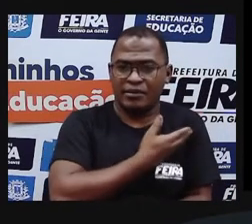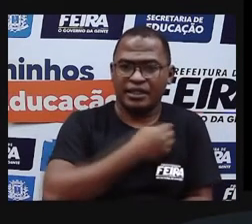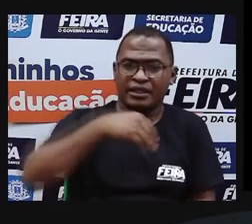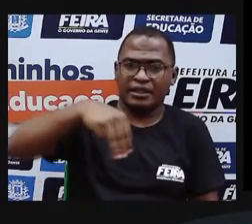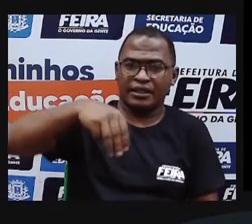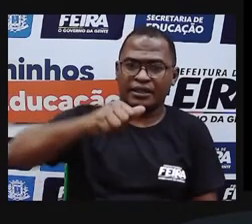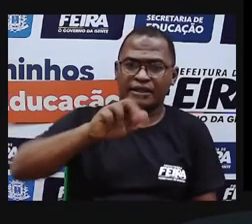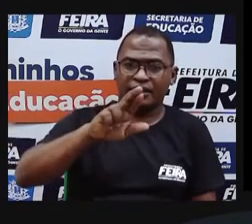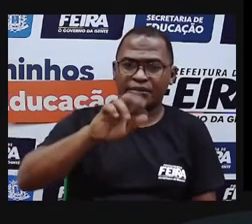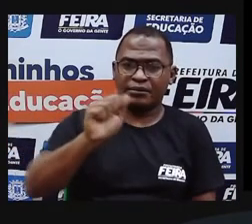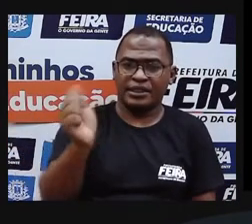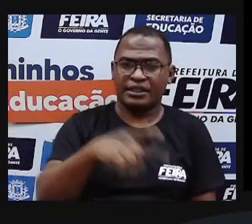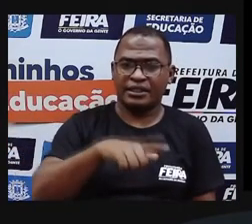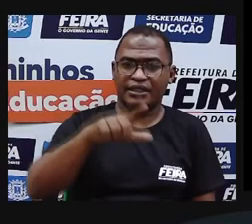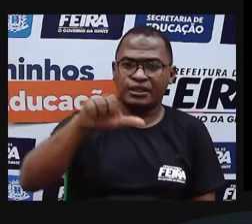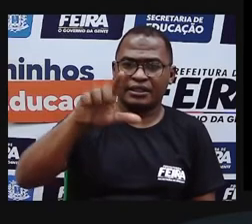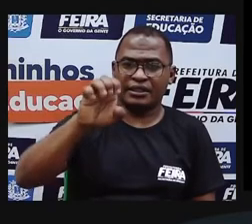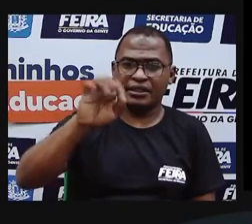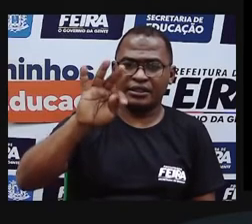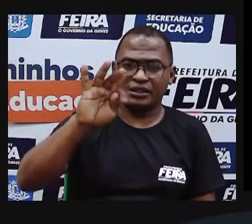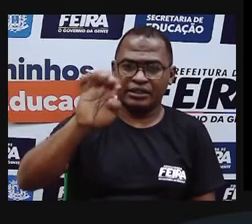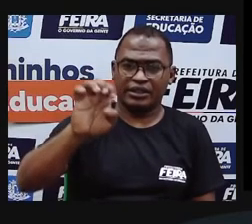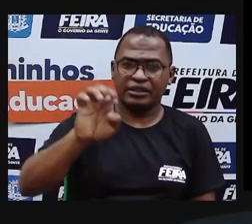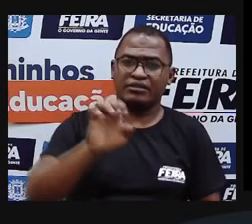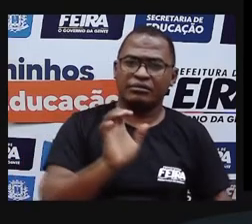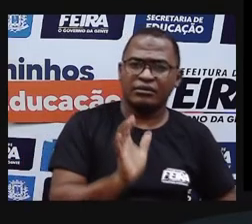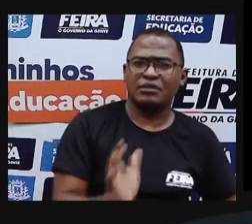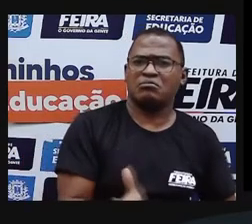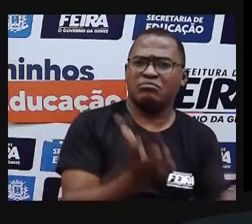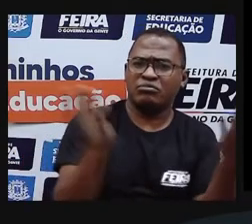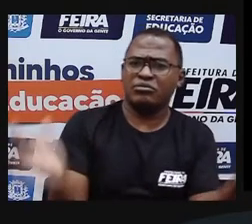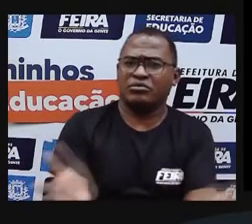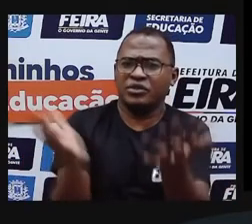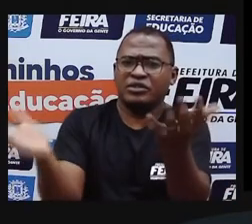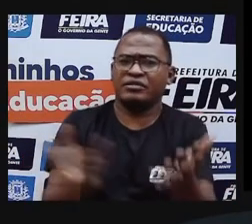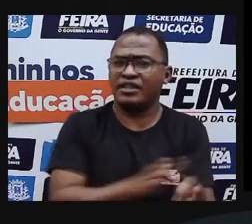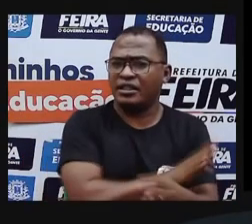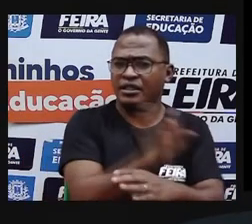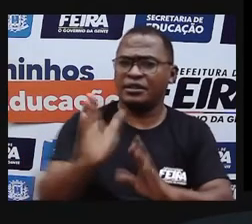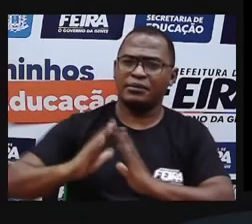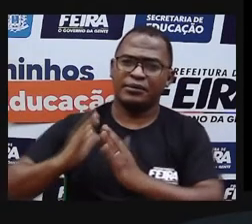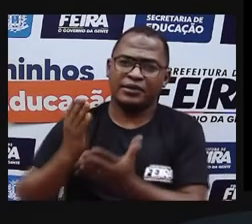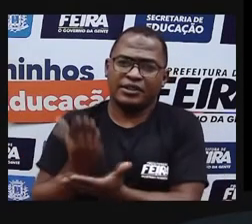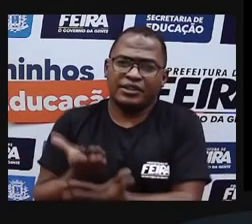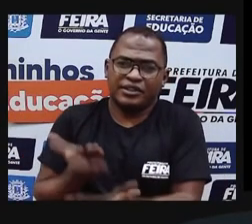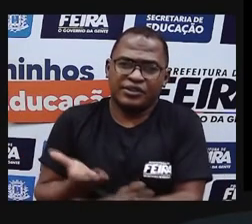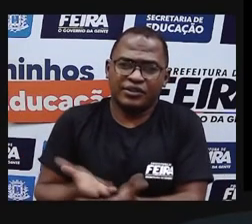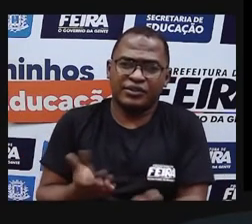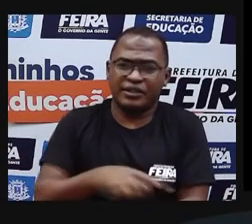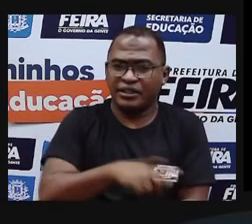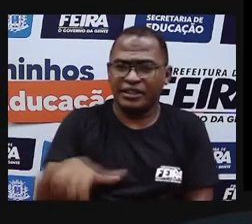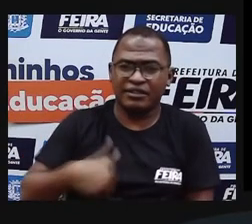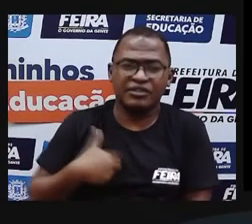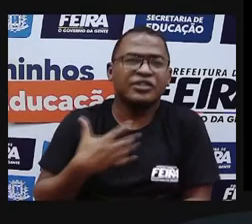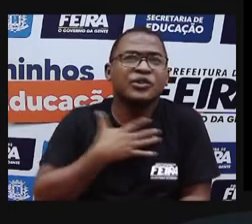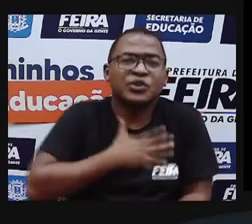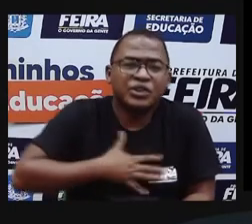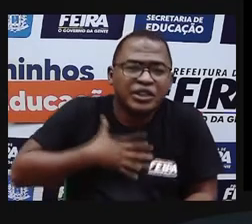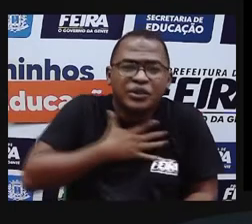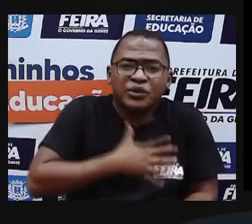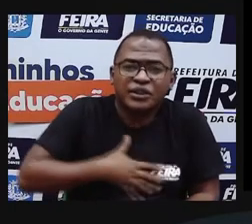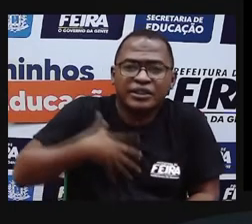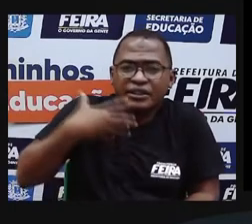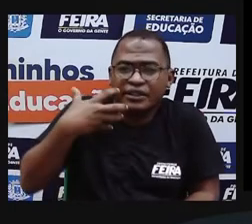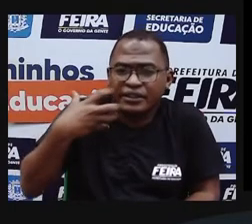para a escola muito cedo e logo ela se apaixonou, assim como vocês, que eu vejo os olhinhos brilhando dos alunos da EJA, quando